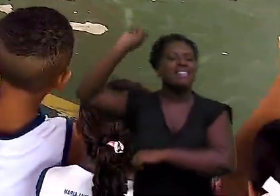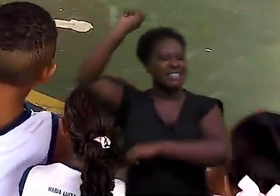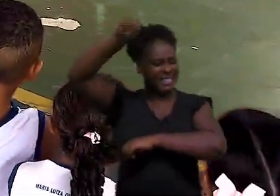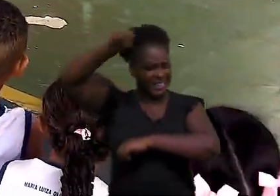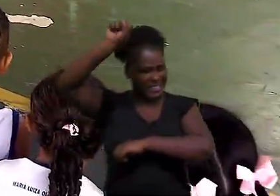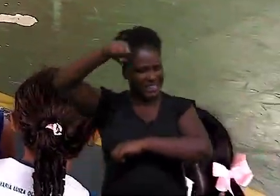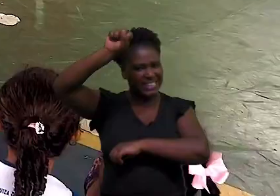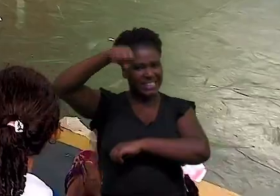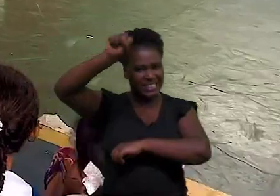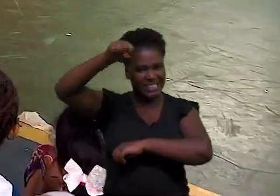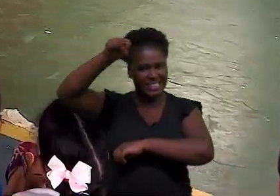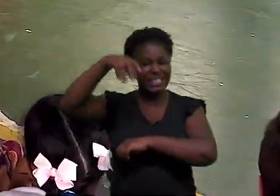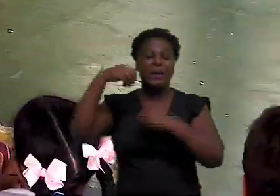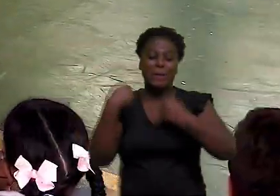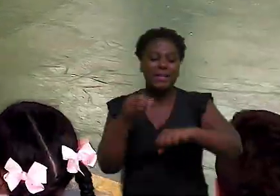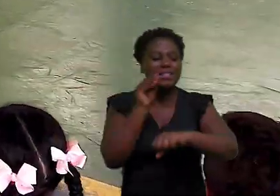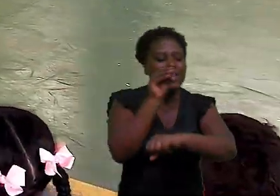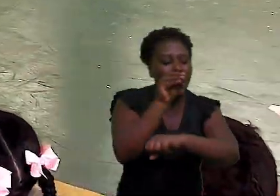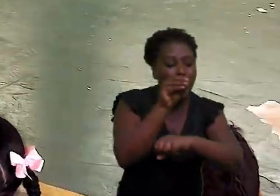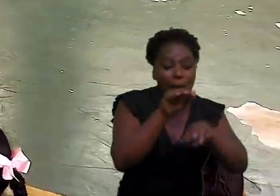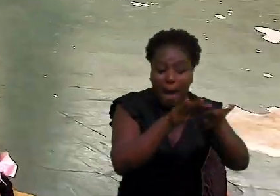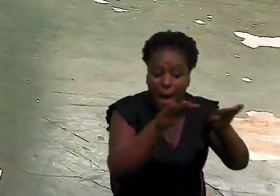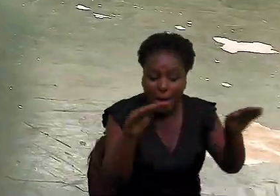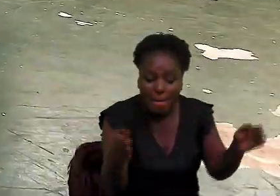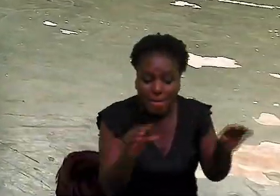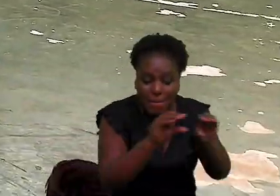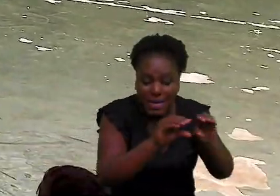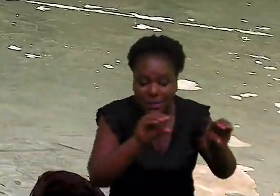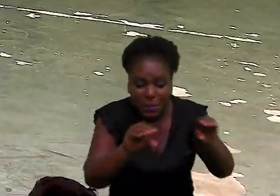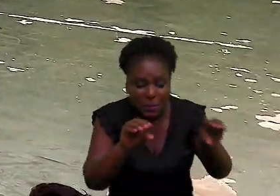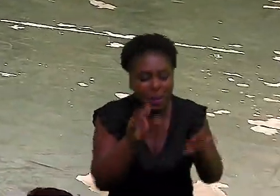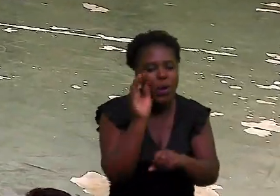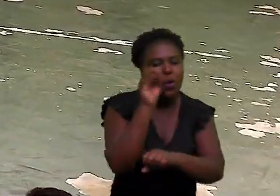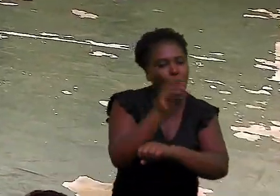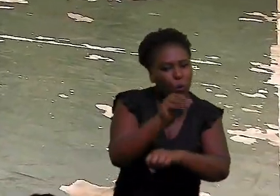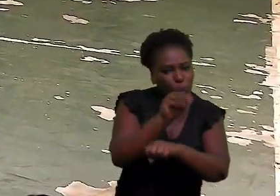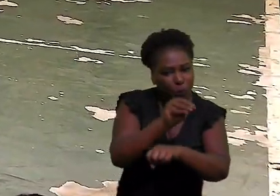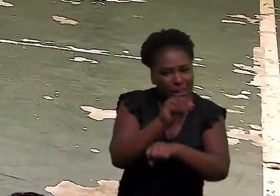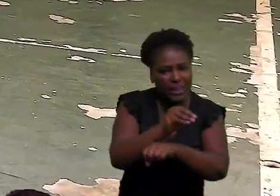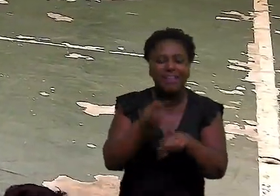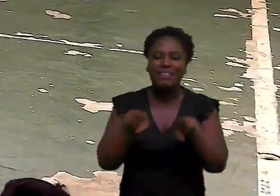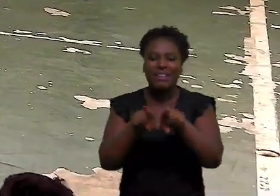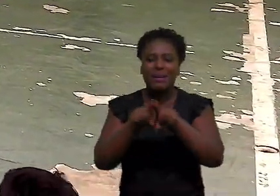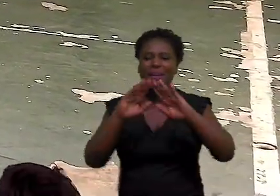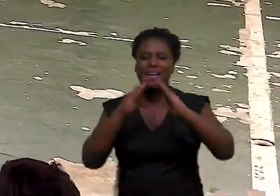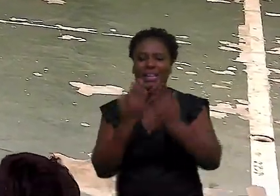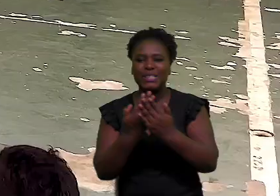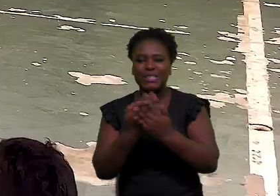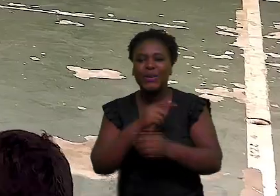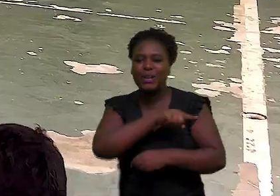Então vocês vão mostrar daqui a pouco a mesa e conhecer a escola de vocês também, tá bom?